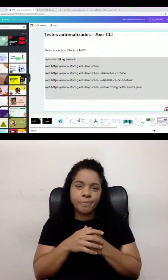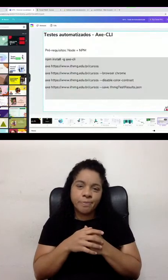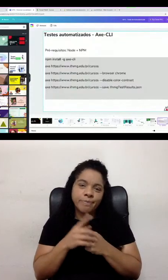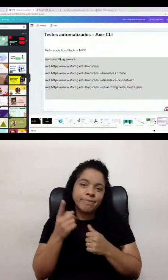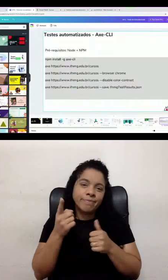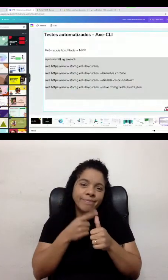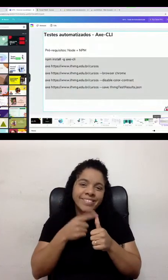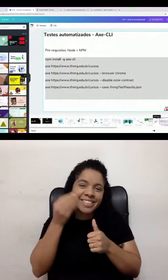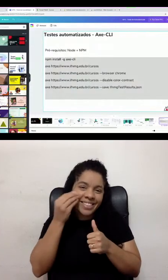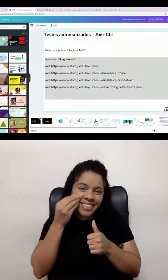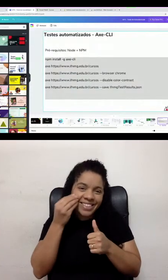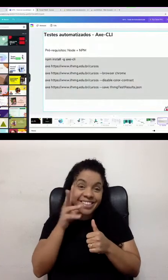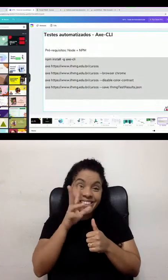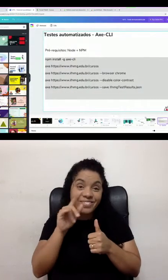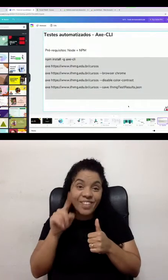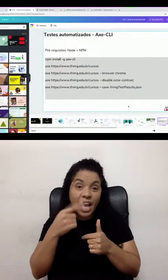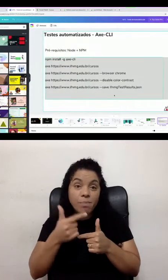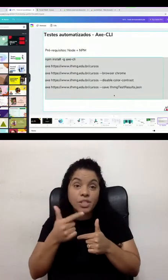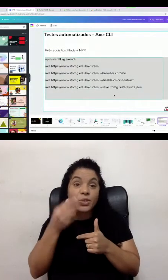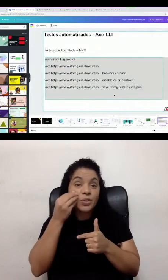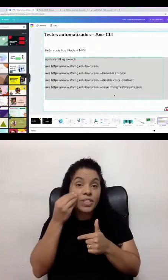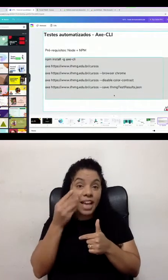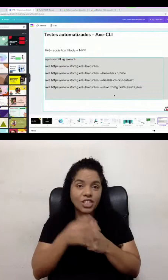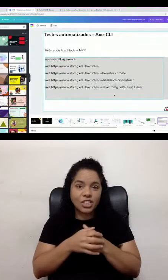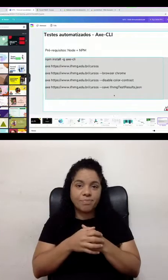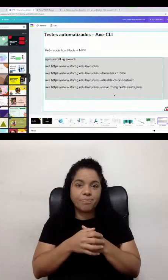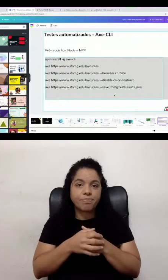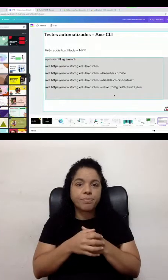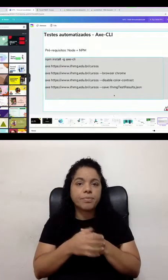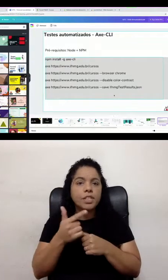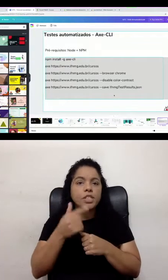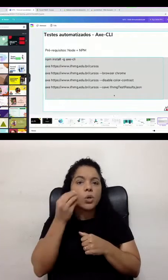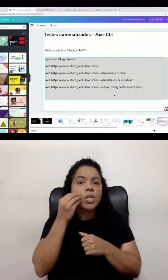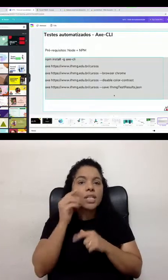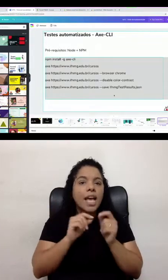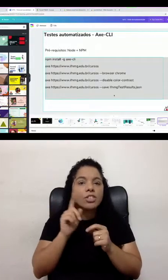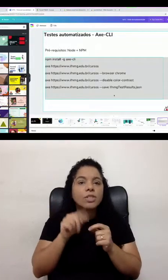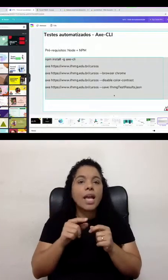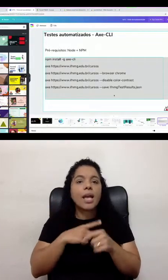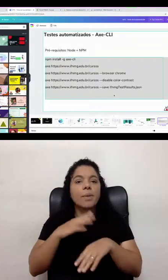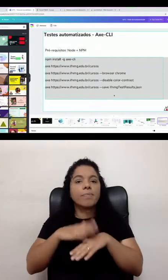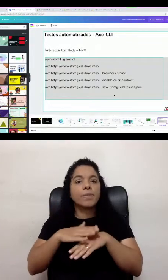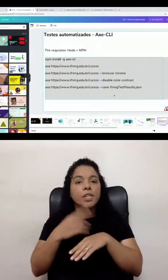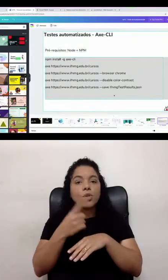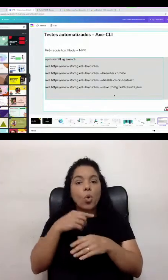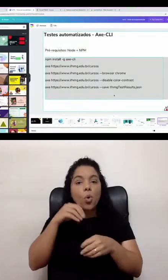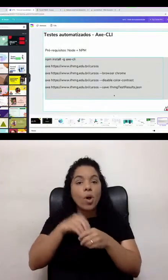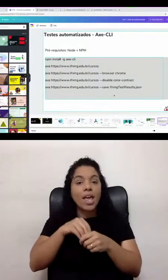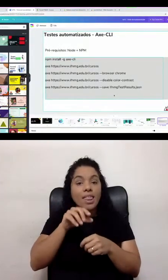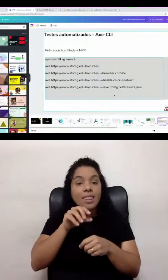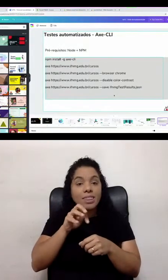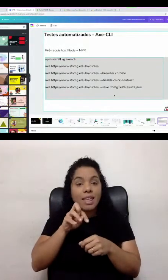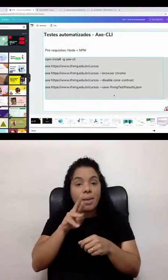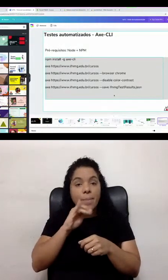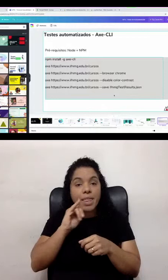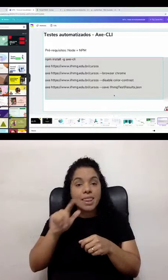teste. A gente já vai passar para o segundo teste. O segundo teste, gente, ele é feito no nosso terminal. Você não precisa